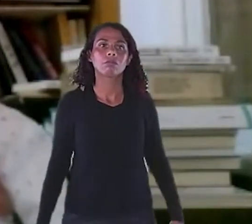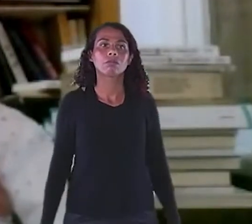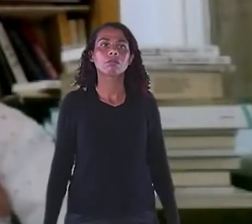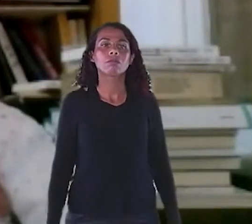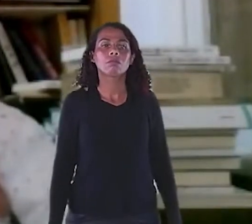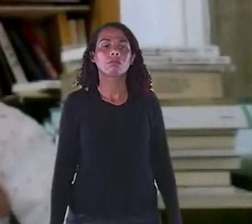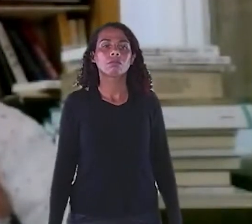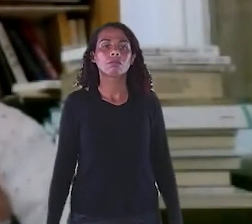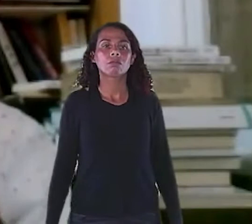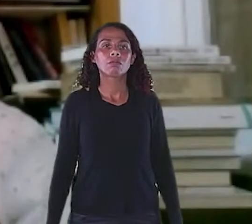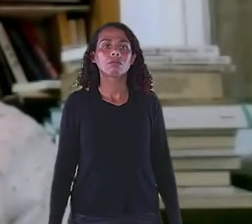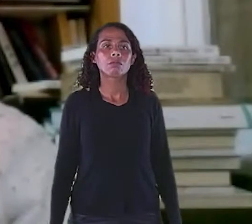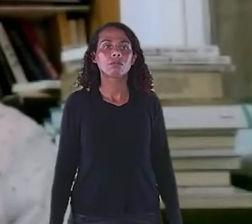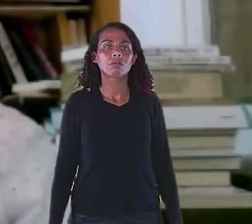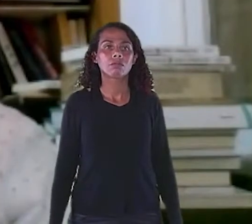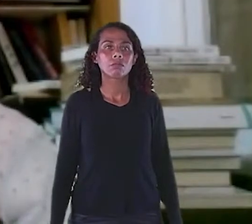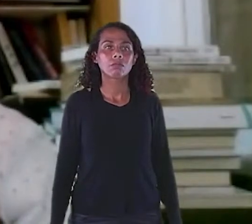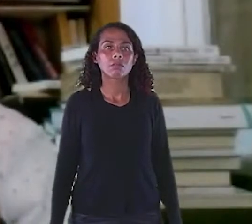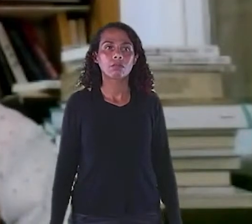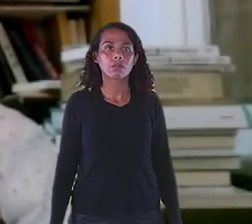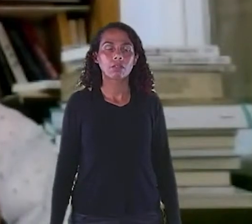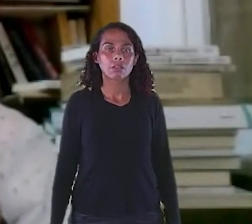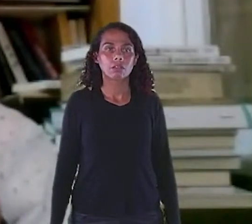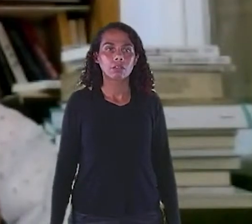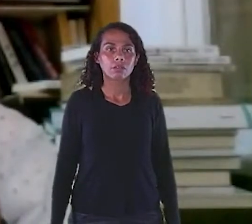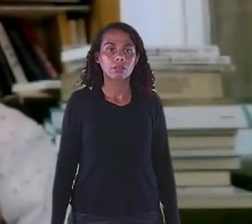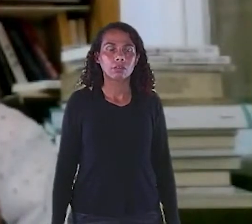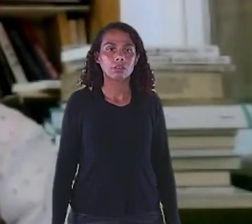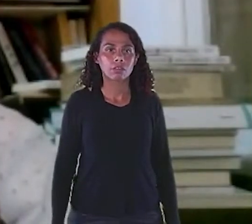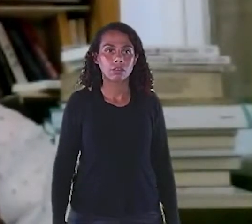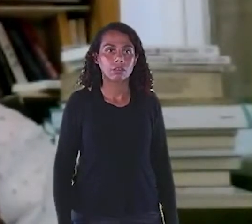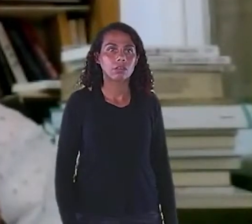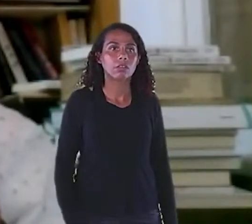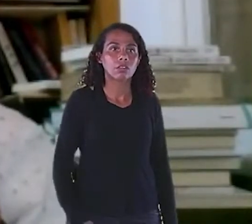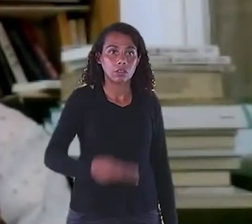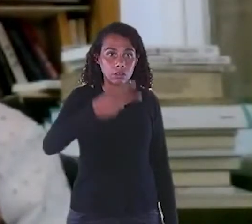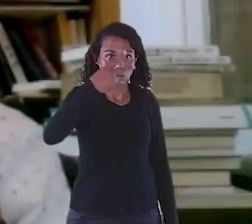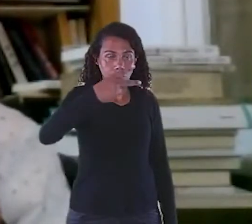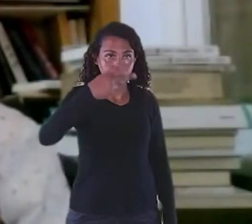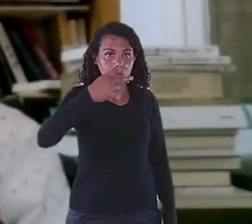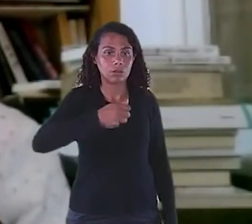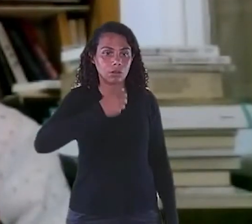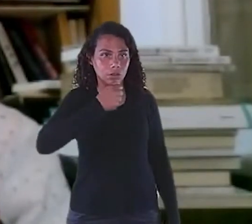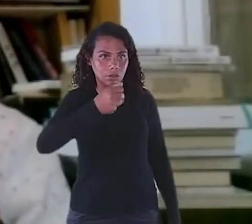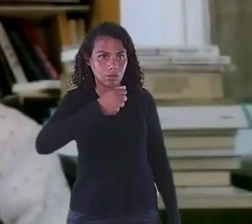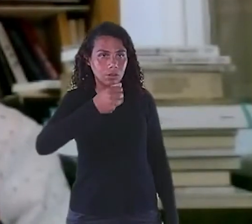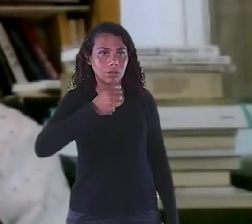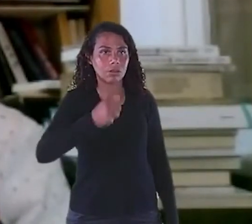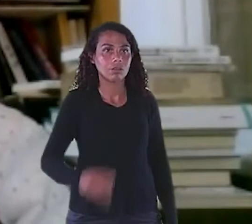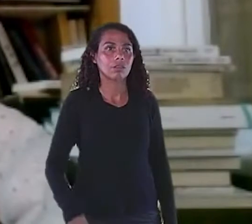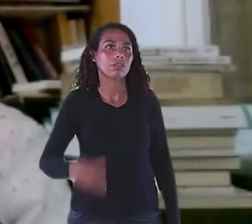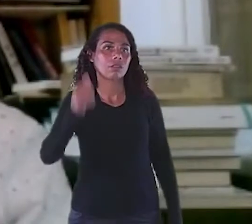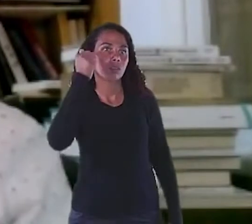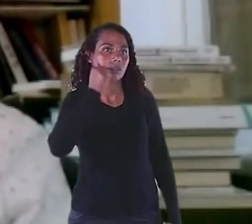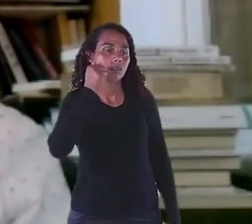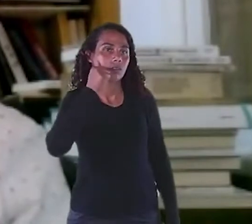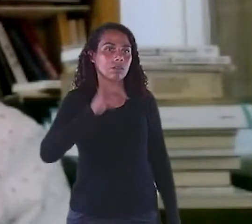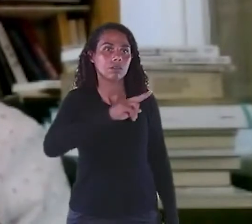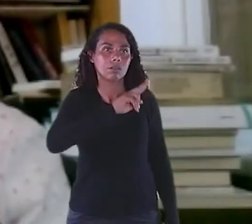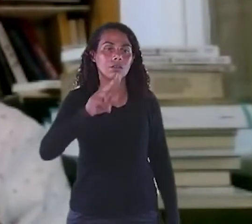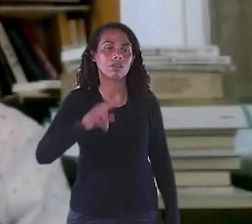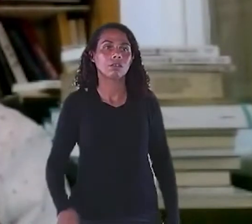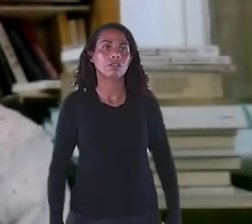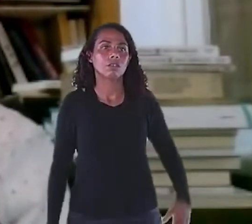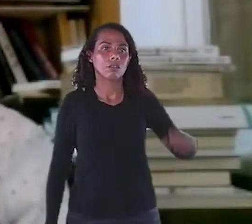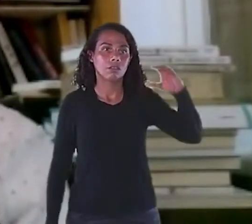minha segunda entrevista na vida com o Clarice Lispector, que foi um desastre absoluto, que é contado